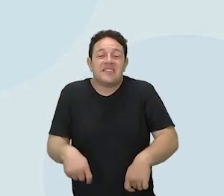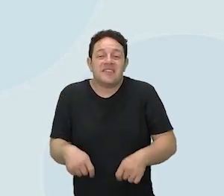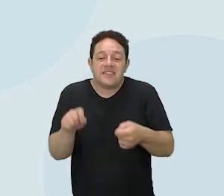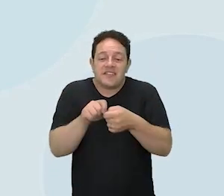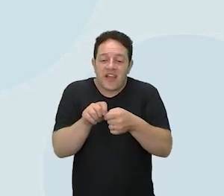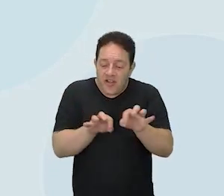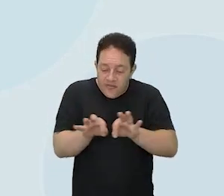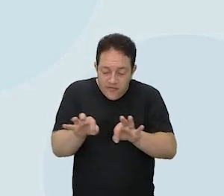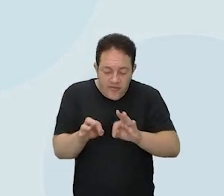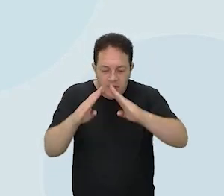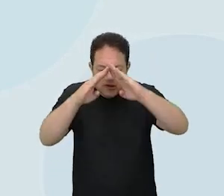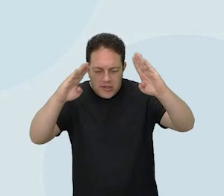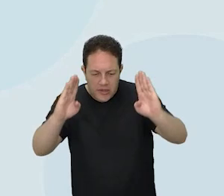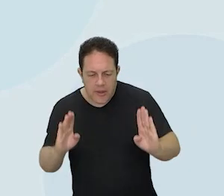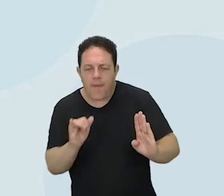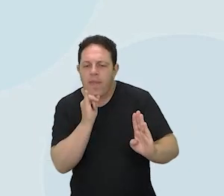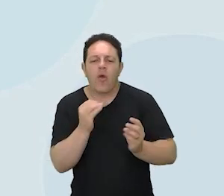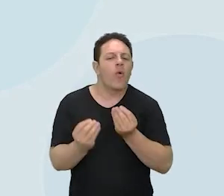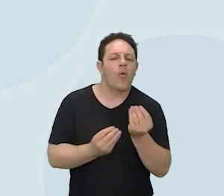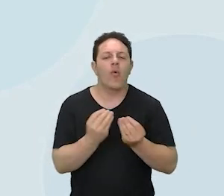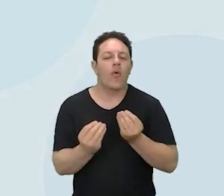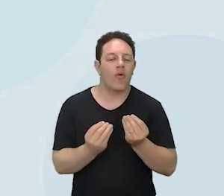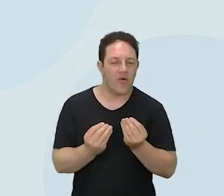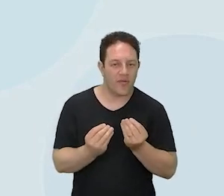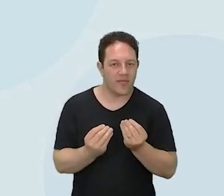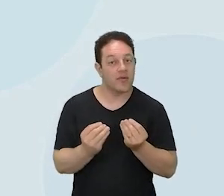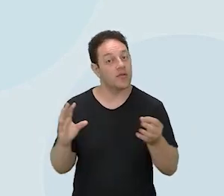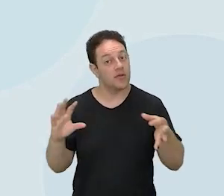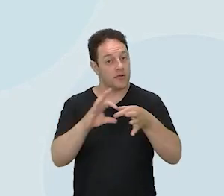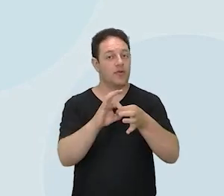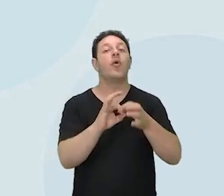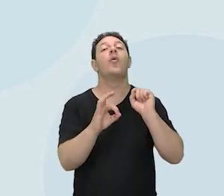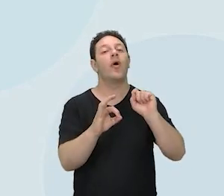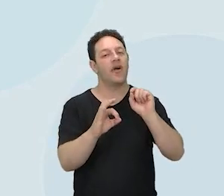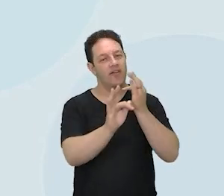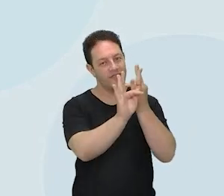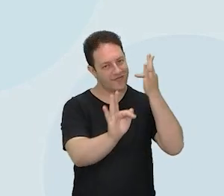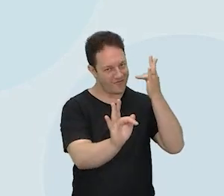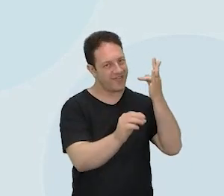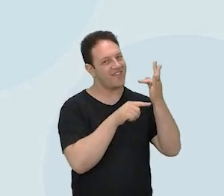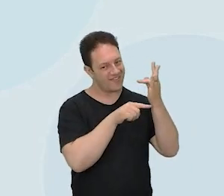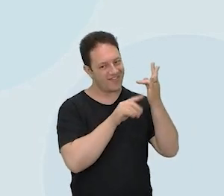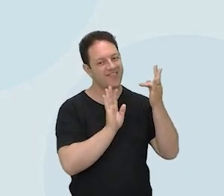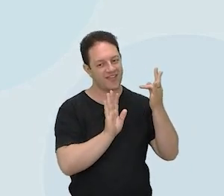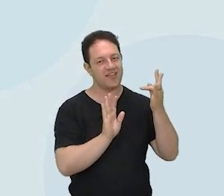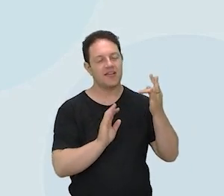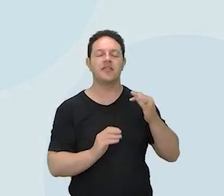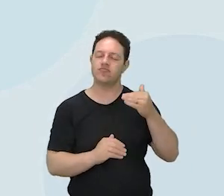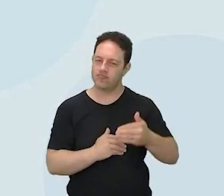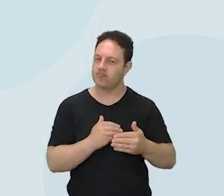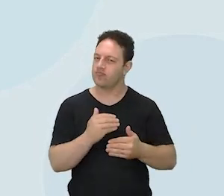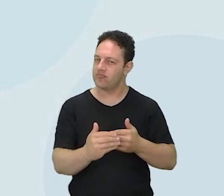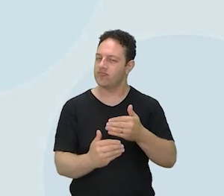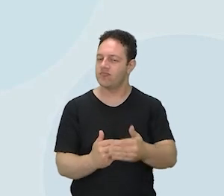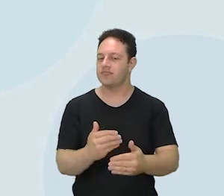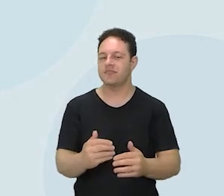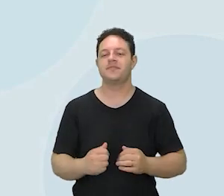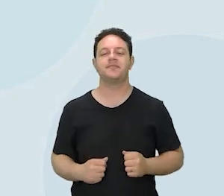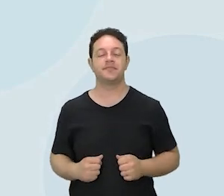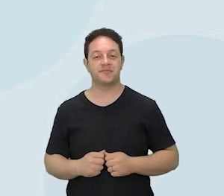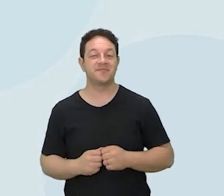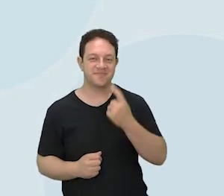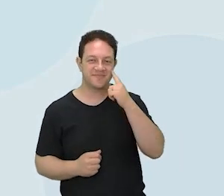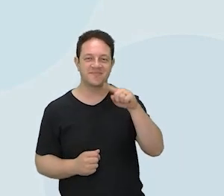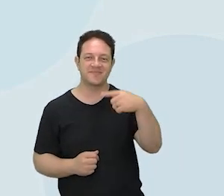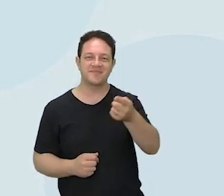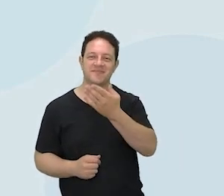ser realizado. Isso tudo integrado à física. Vamos caminhar. Pode